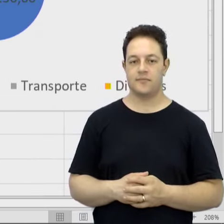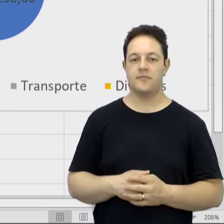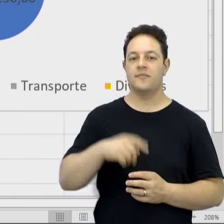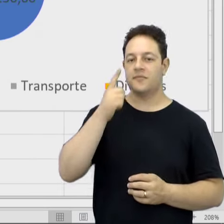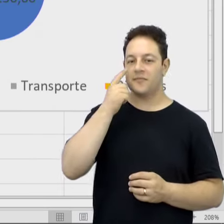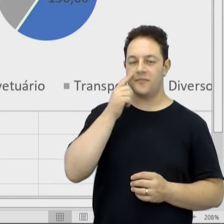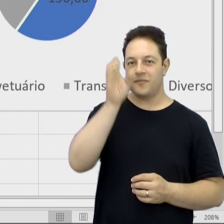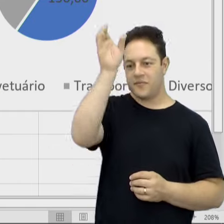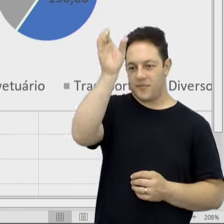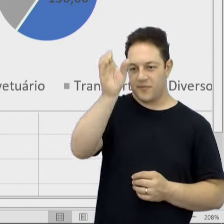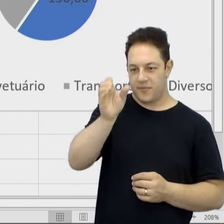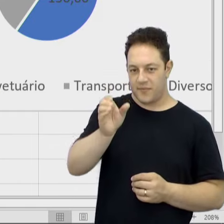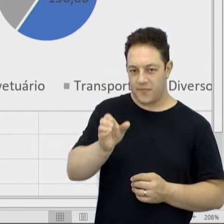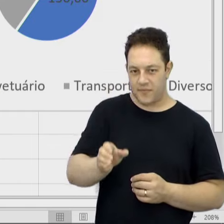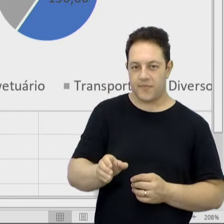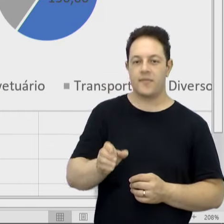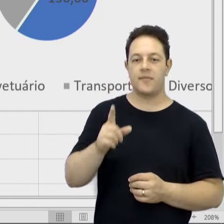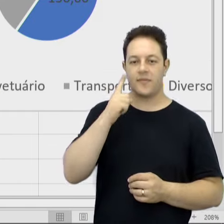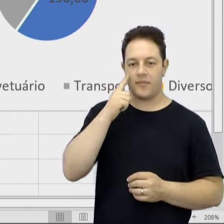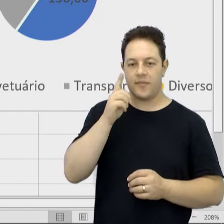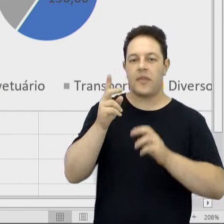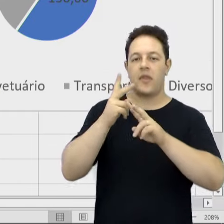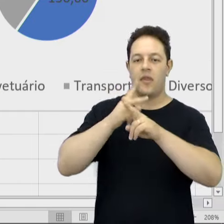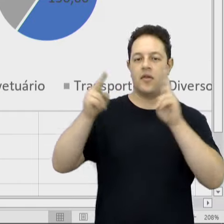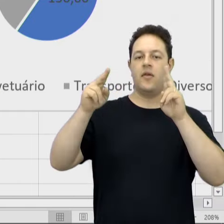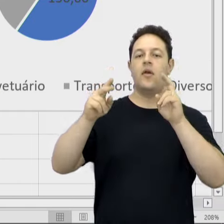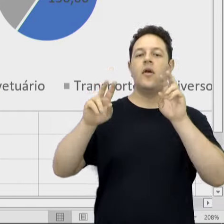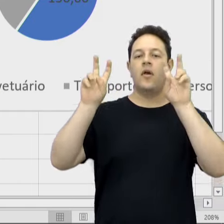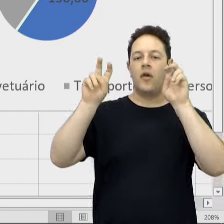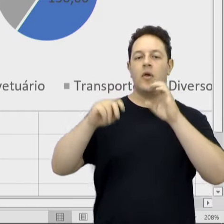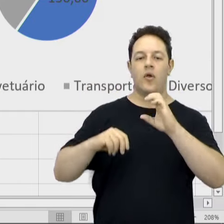coluna. Eu ocultei a coluna aí do custo.